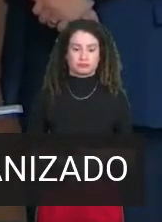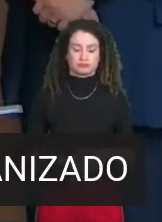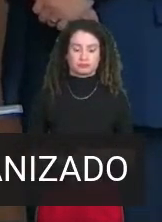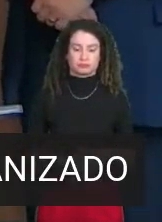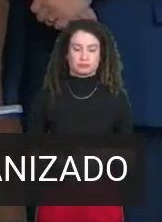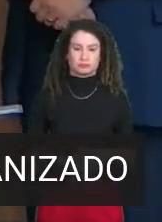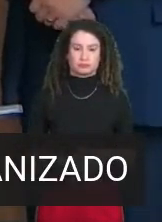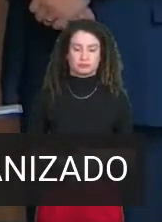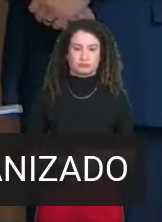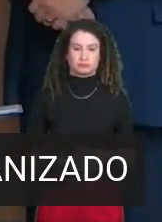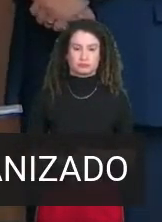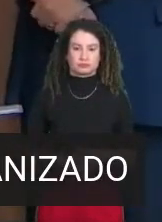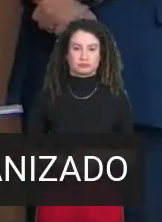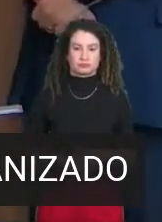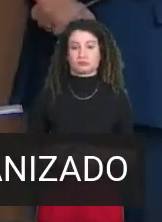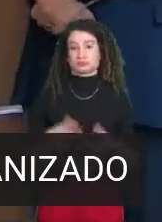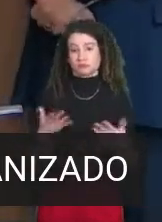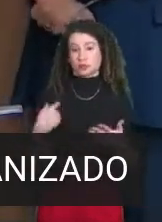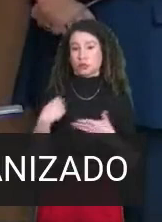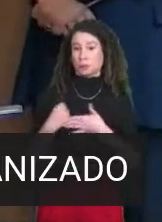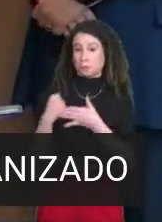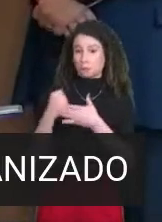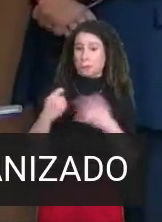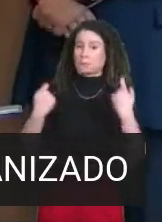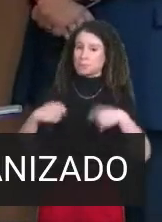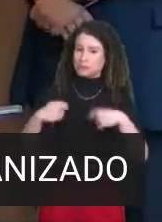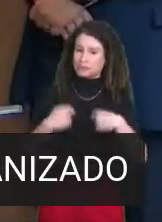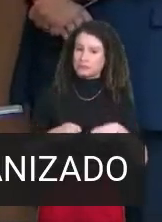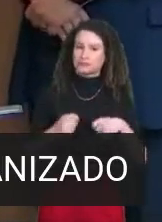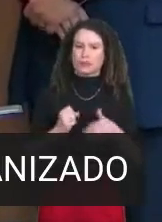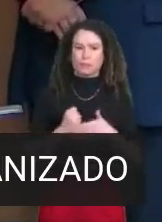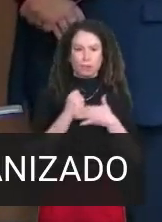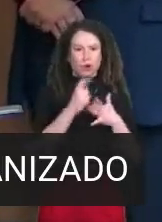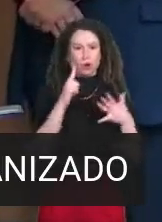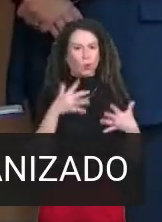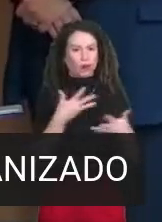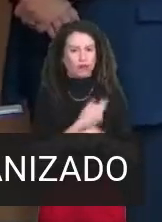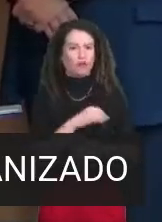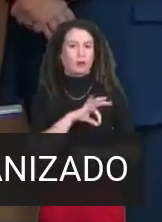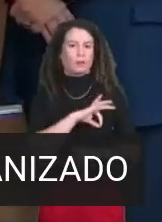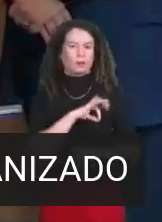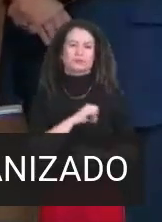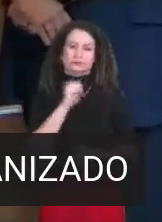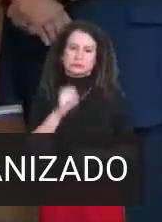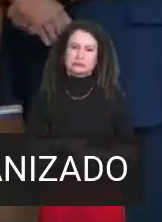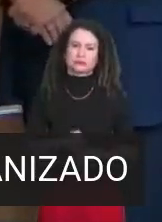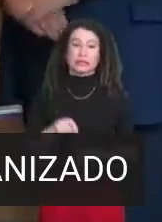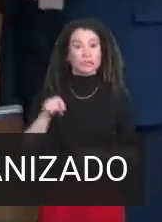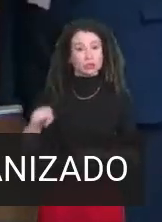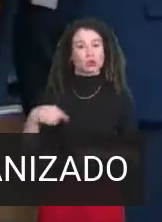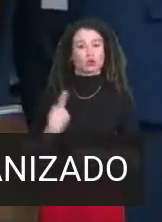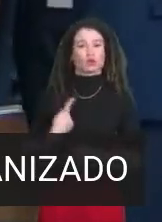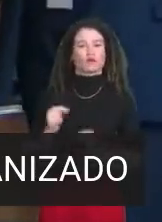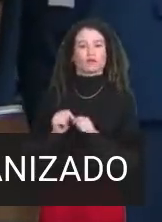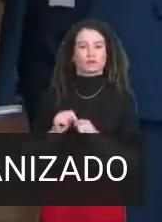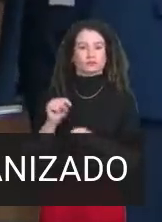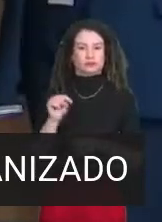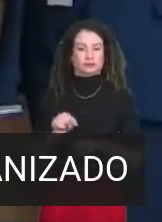Claro que nós precisamos, portanto, apoiar e qualificar as polícias. E é isso que nós estamos fazendo.